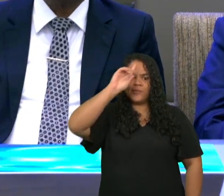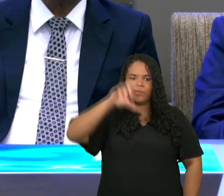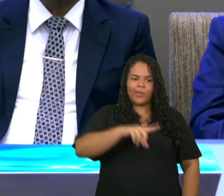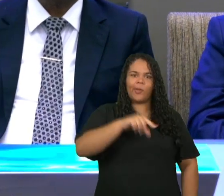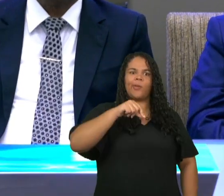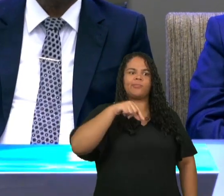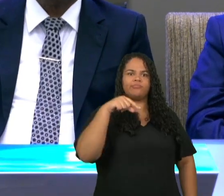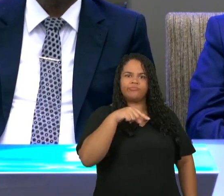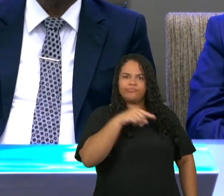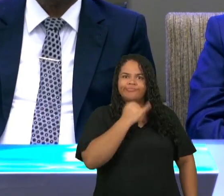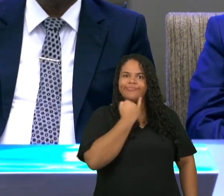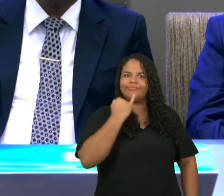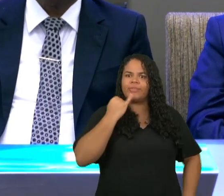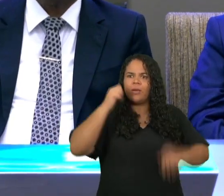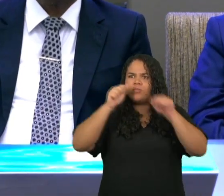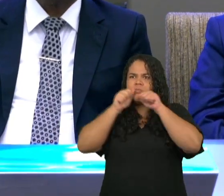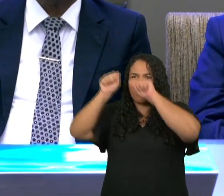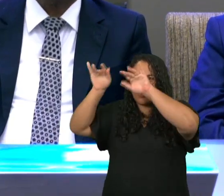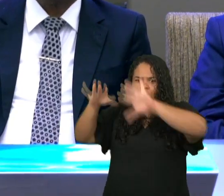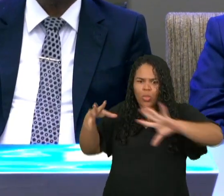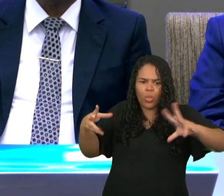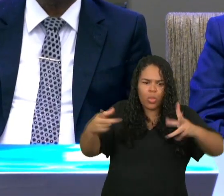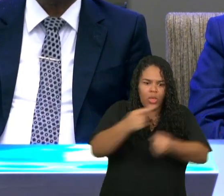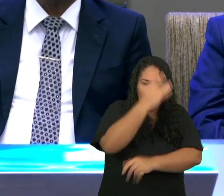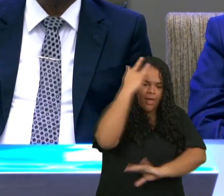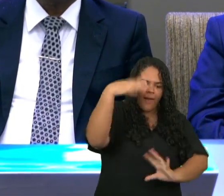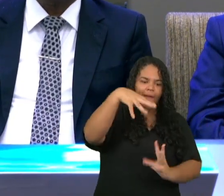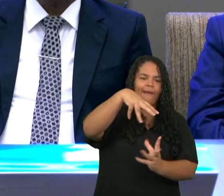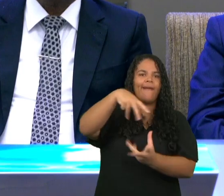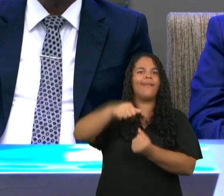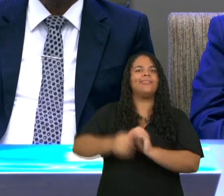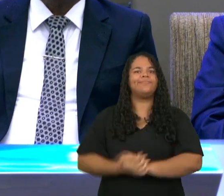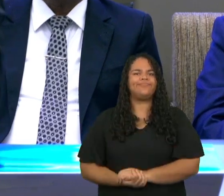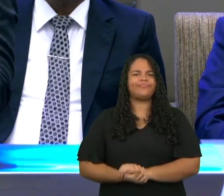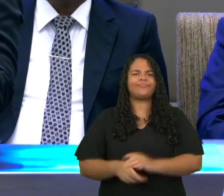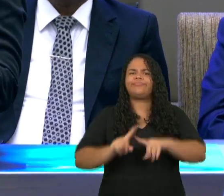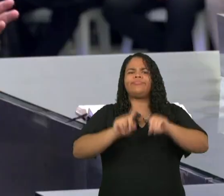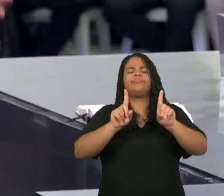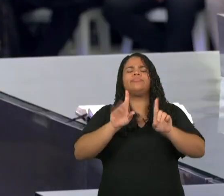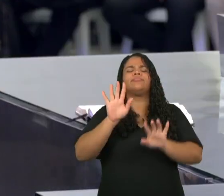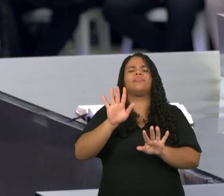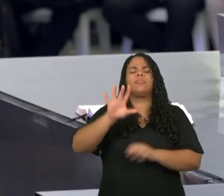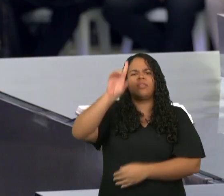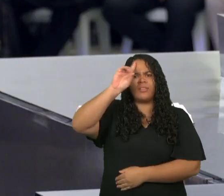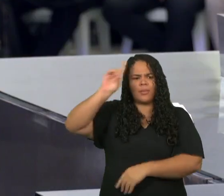do que esse? Mas só fez uma promessa, porque ele não entendia como seria.